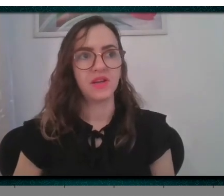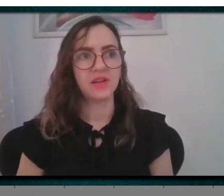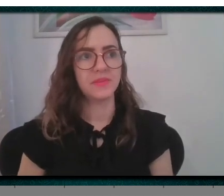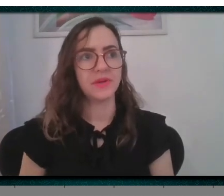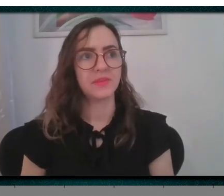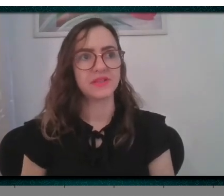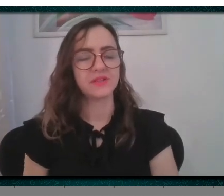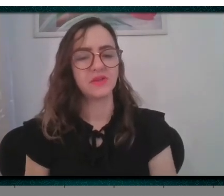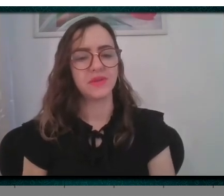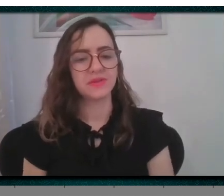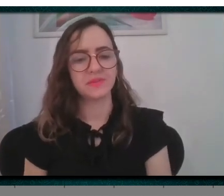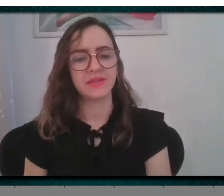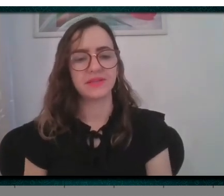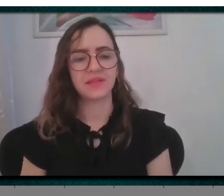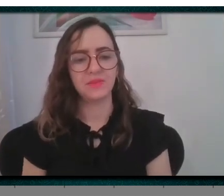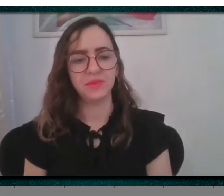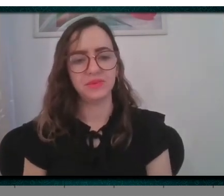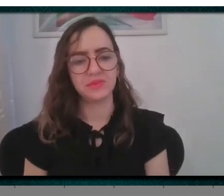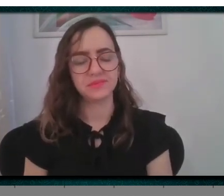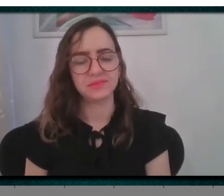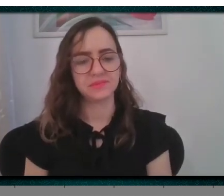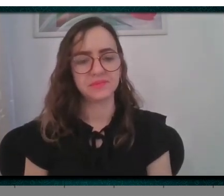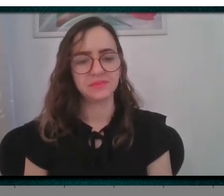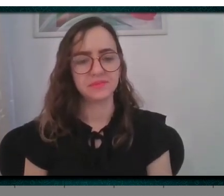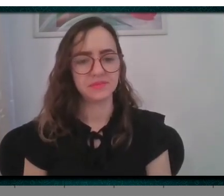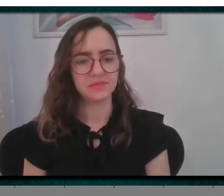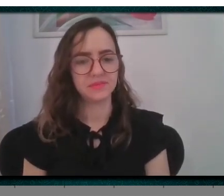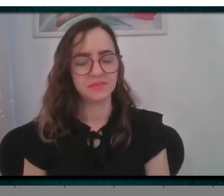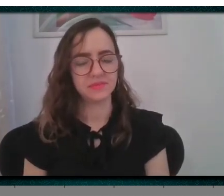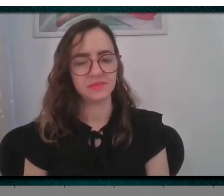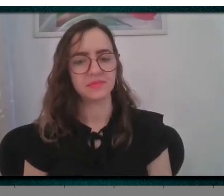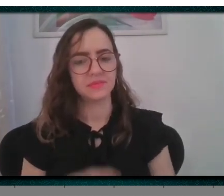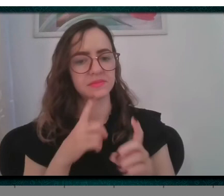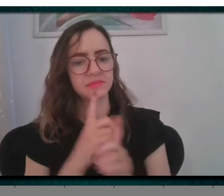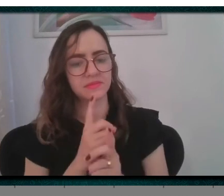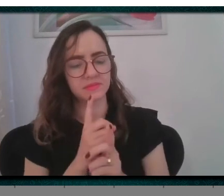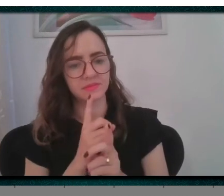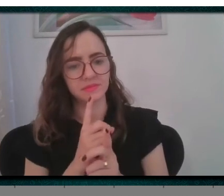aqui que eu acabei de mostrar para vocês e trabalhar ela para a gente achar o pH.